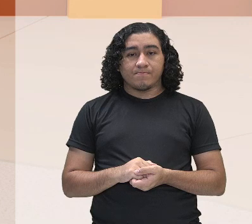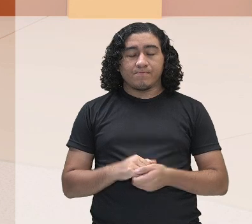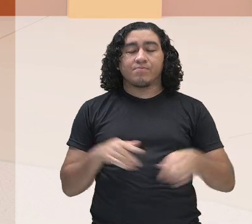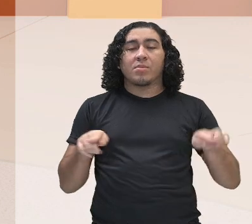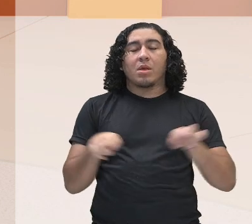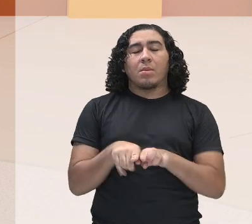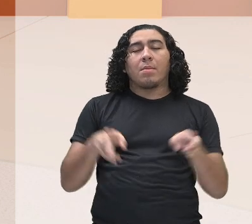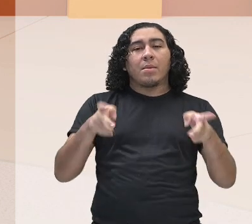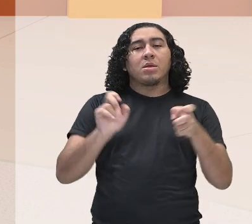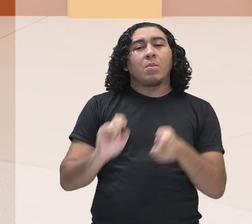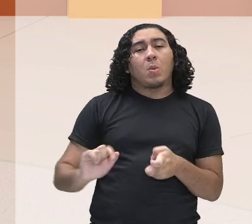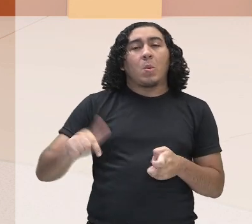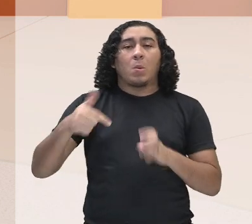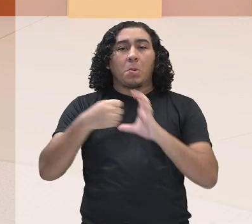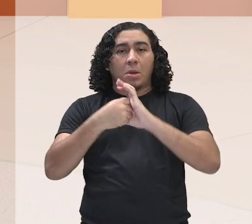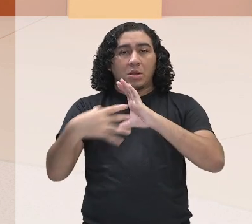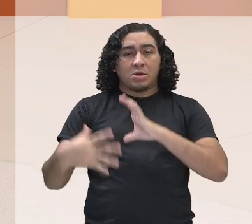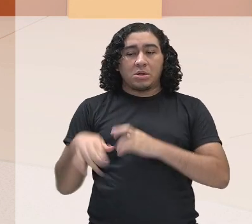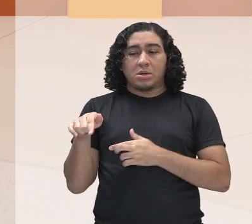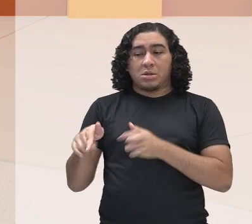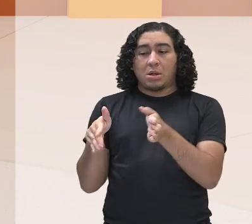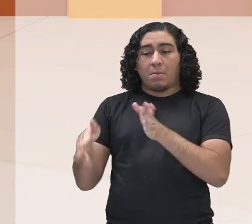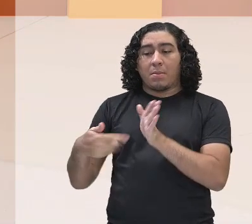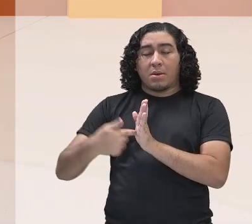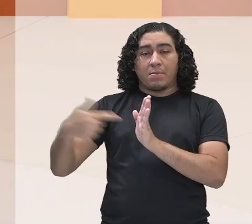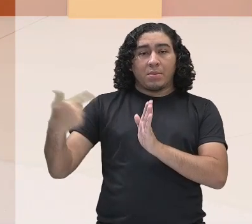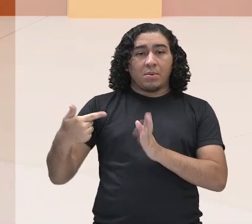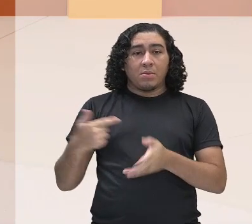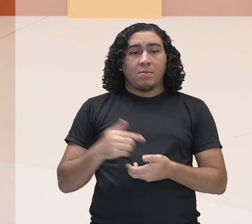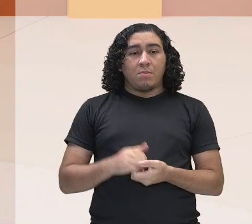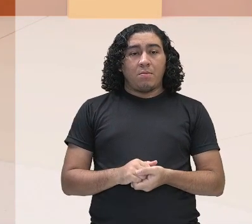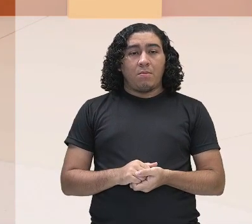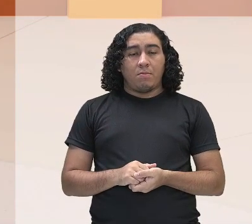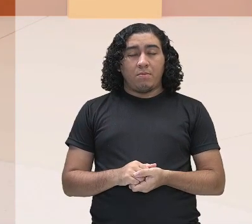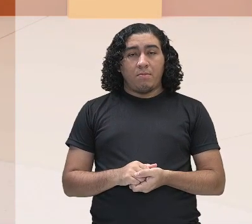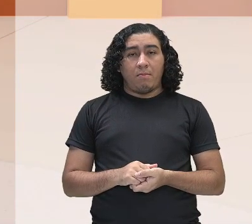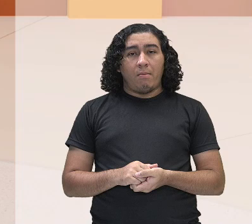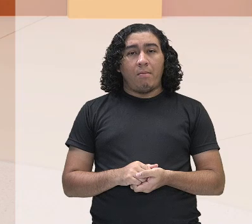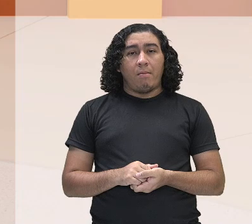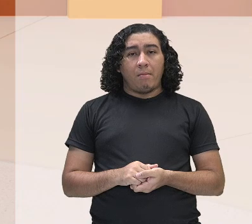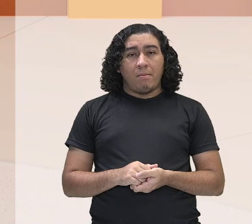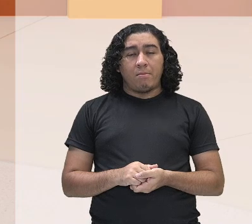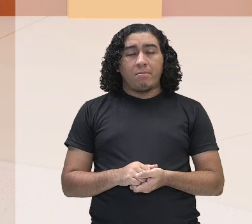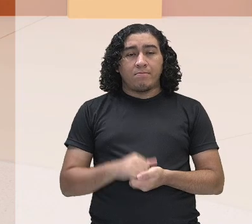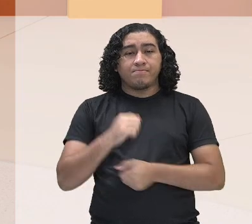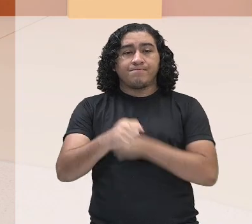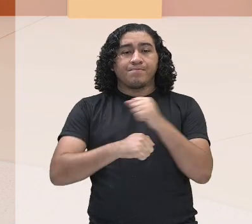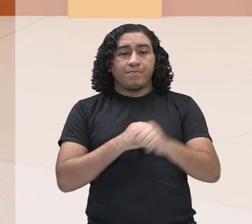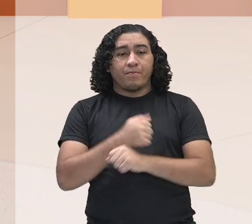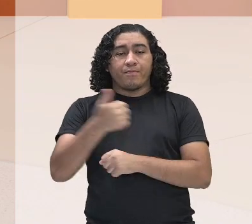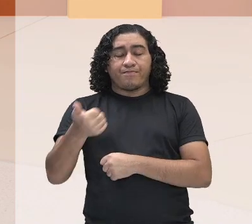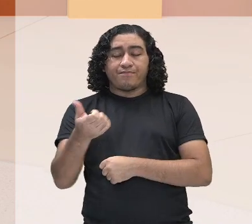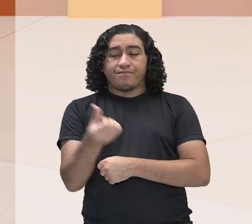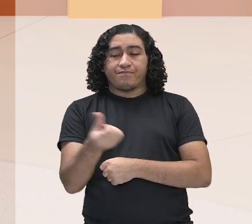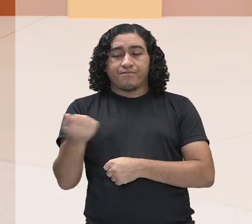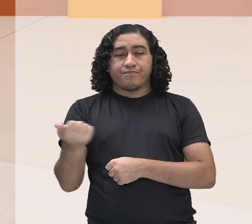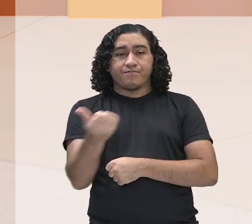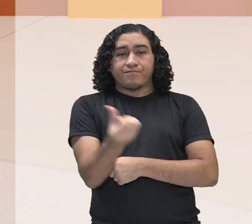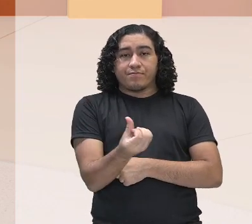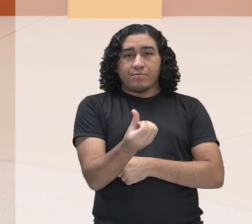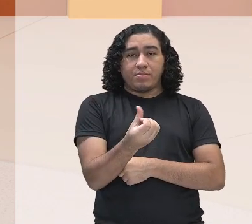algumas outras características desse primeiro momento. Aí nós temos, em 1616, os portugueses